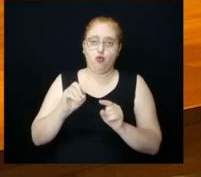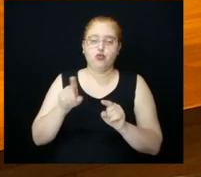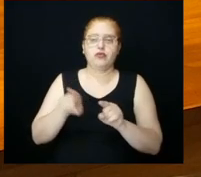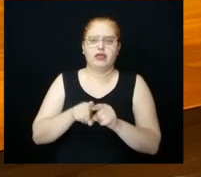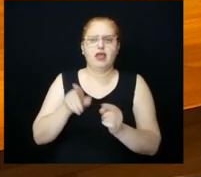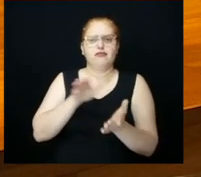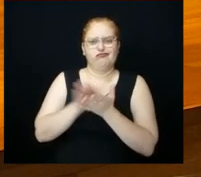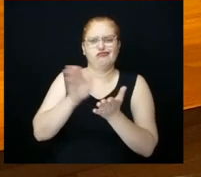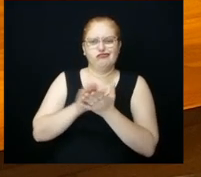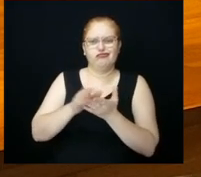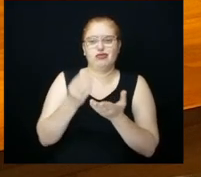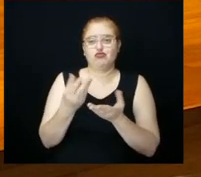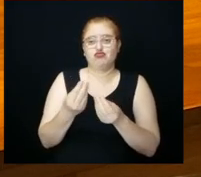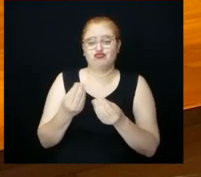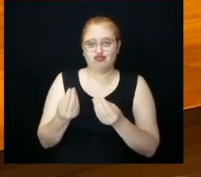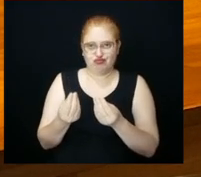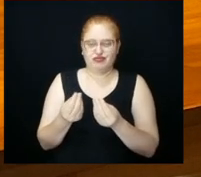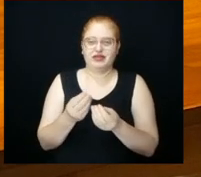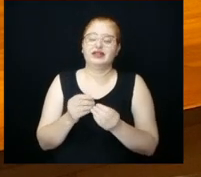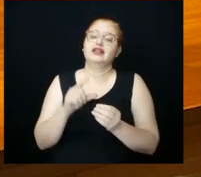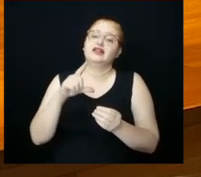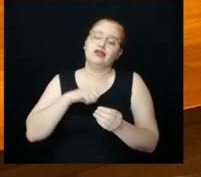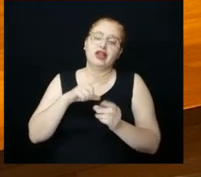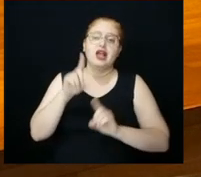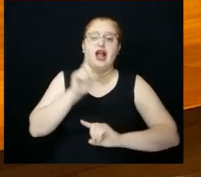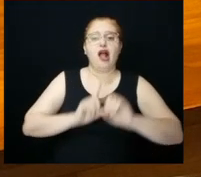toda a obra deles aqui. Então, alguns